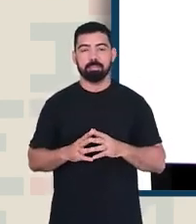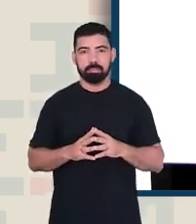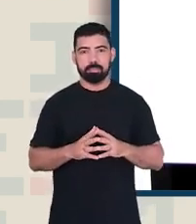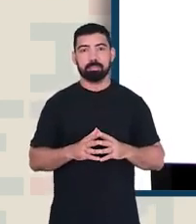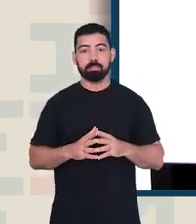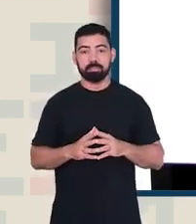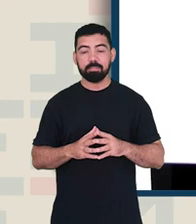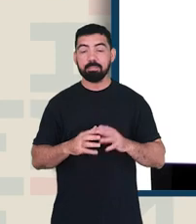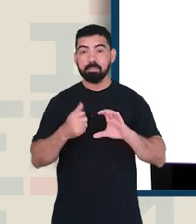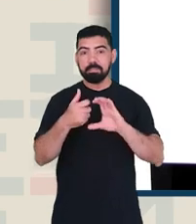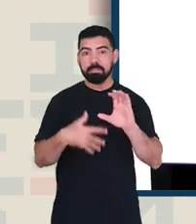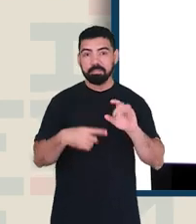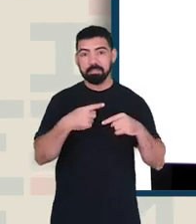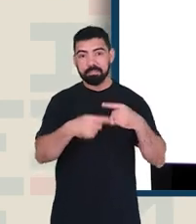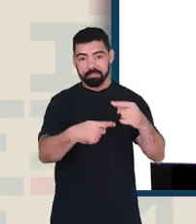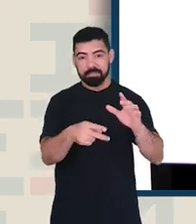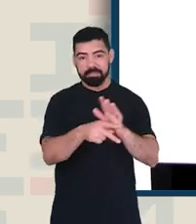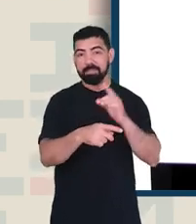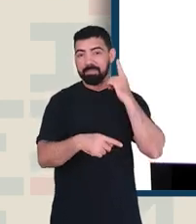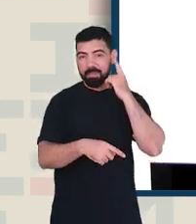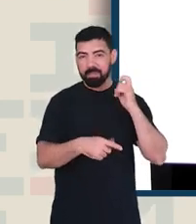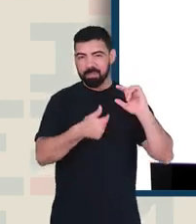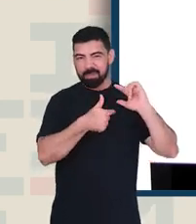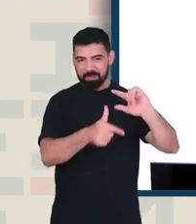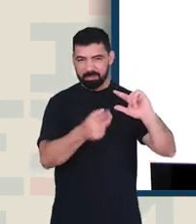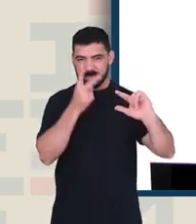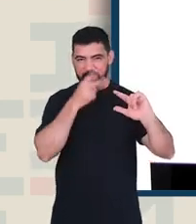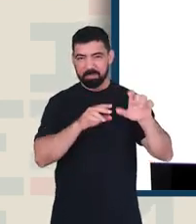particular, identitária do som do piano.